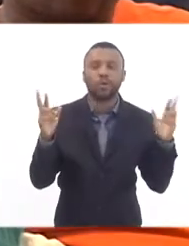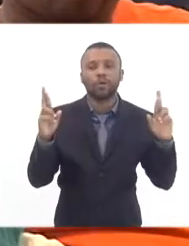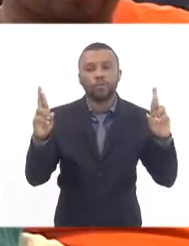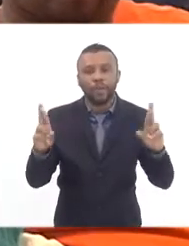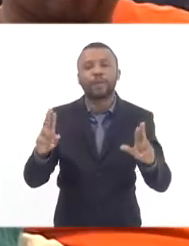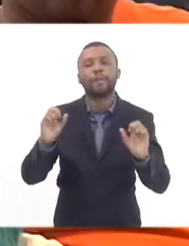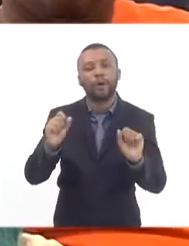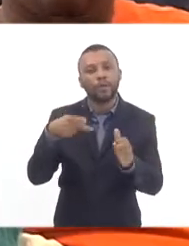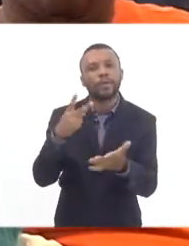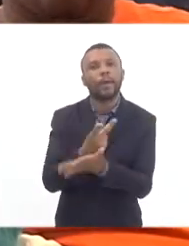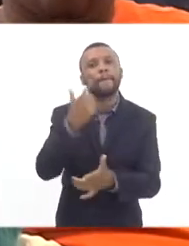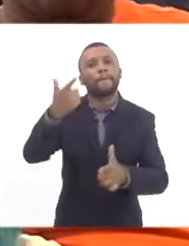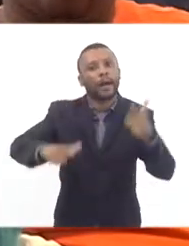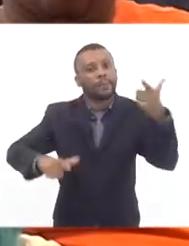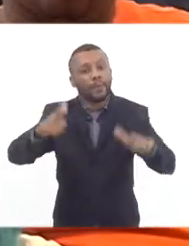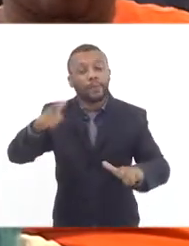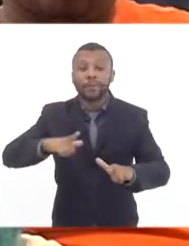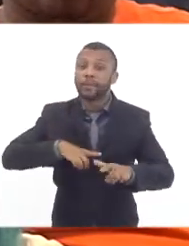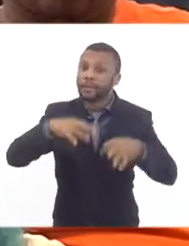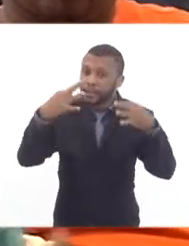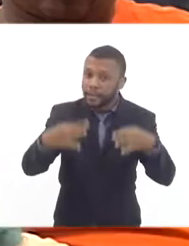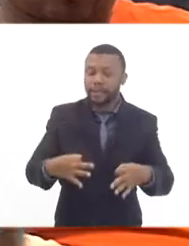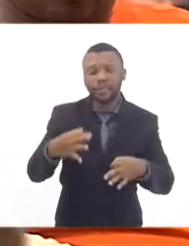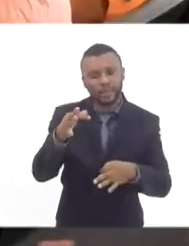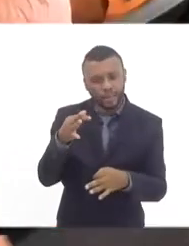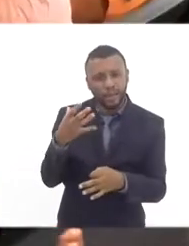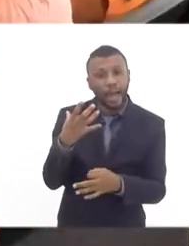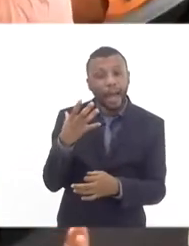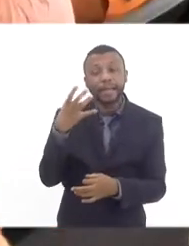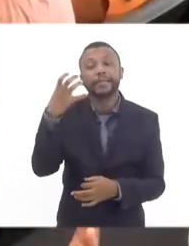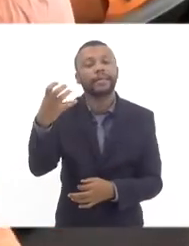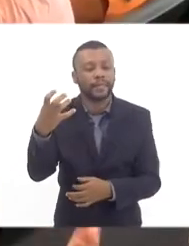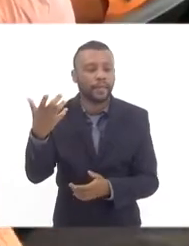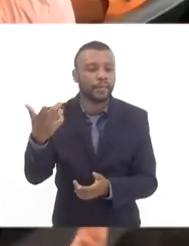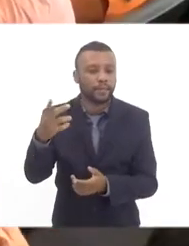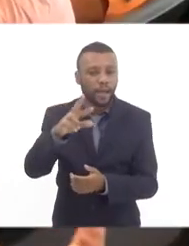tenho certeza que a tendência será essa. Muito obrigada.